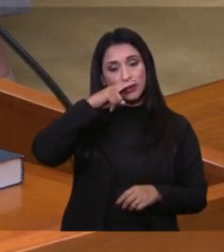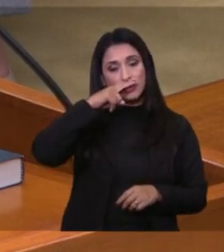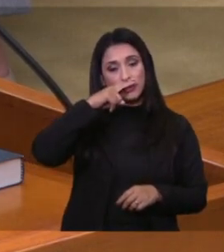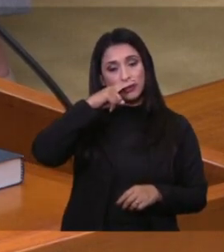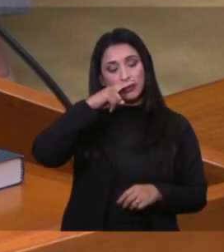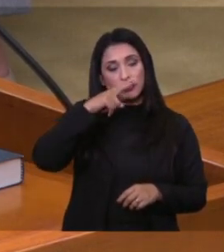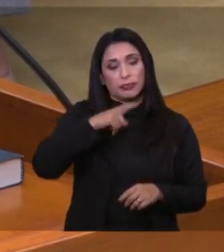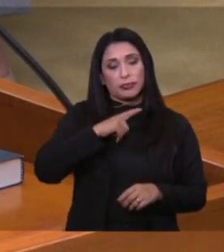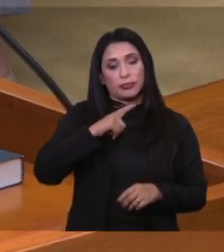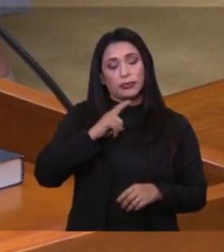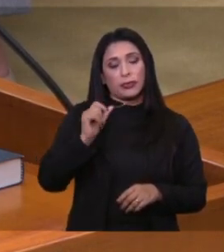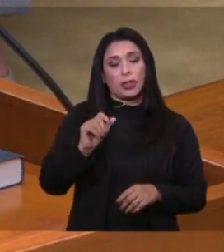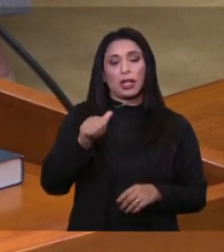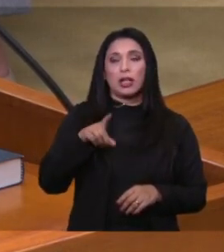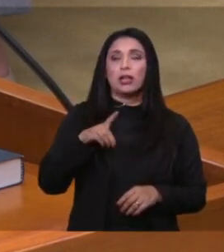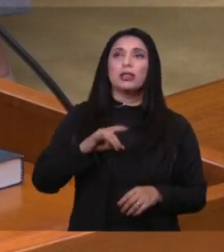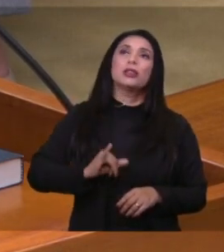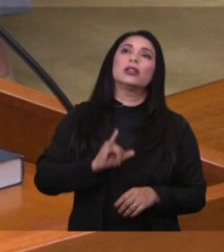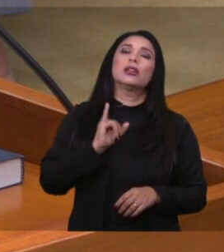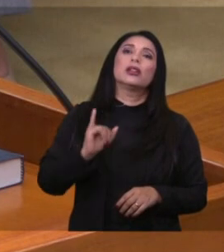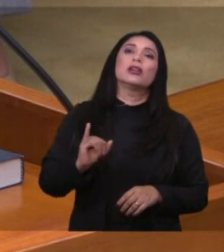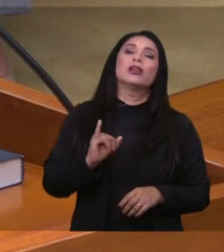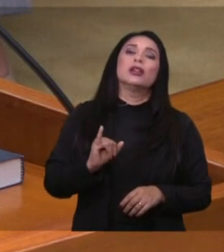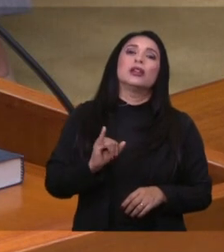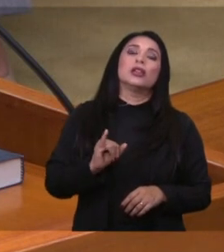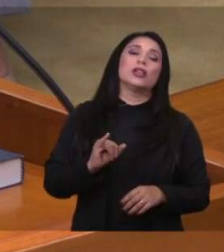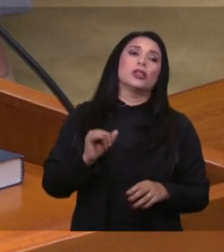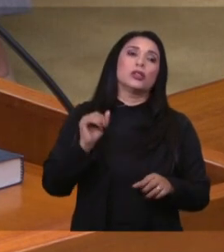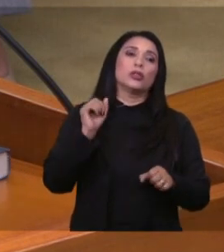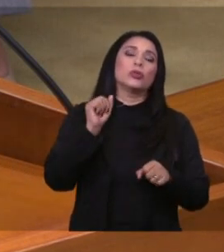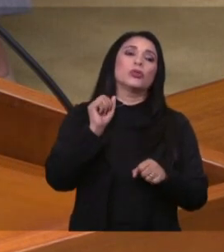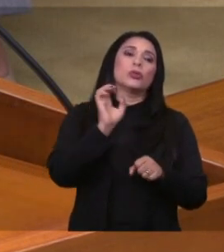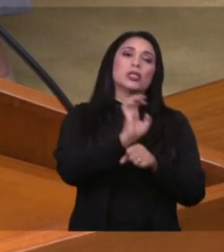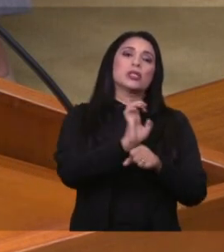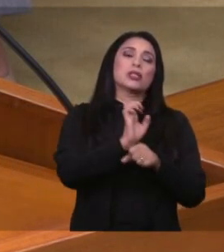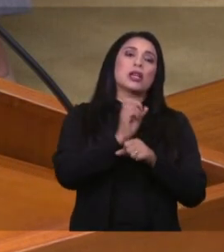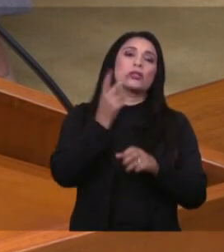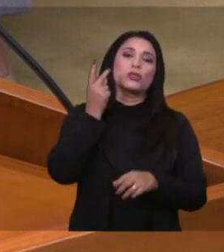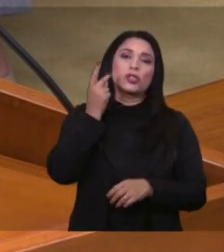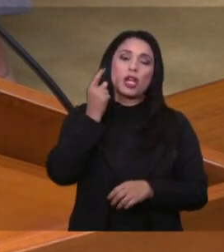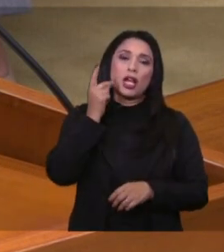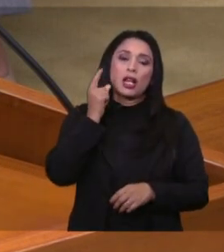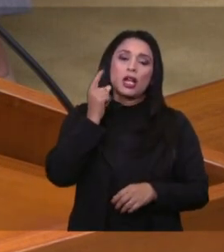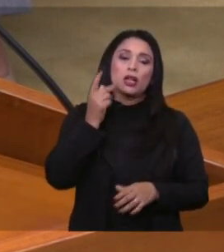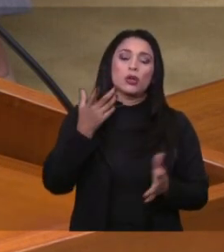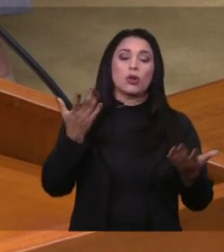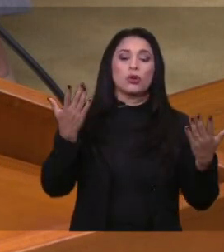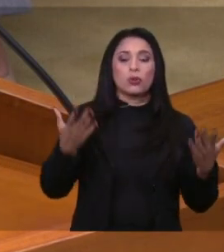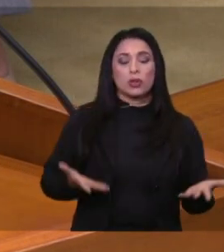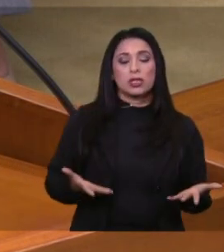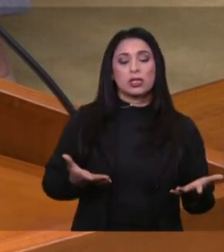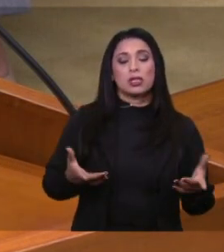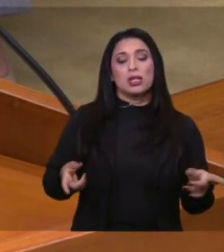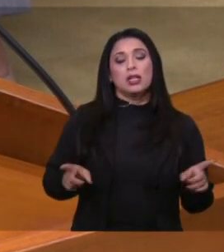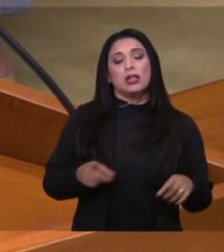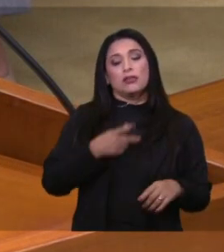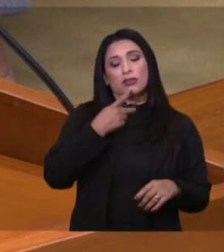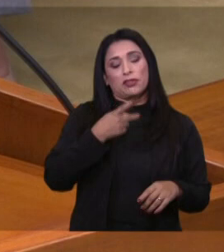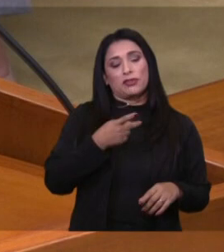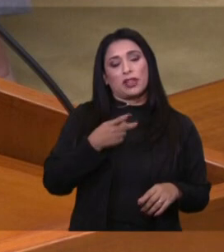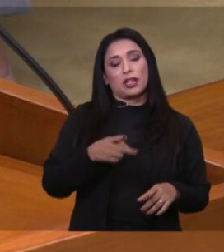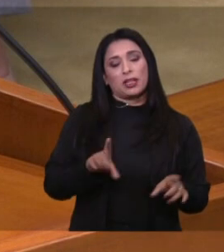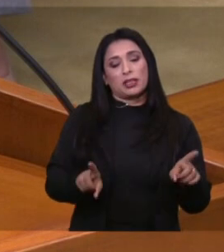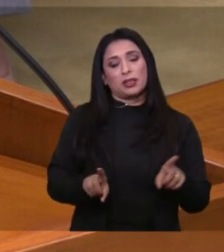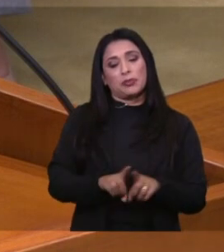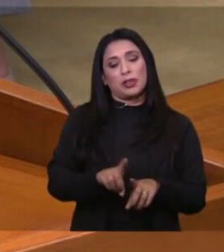a improcedência das ADIs dos estados de Alagoas, Ceará, mas não sem antes dizer uma vez mais,